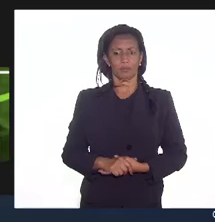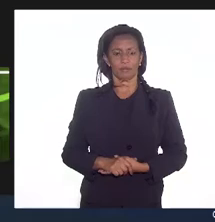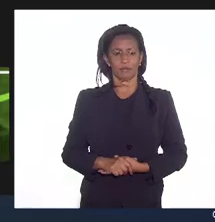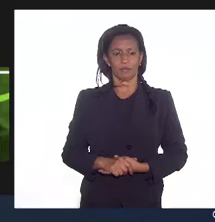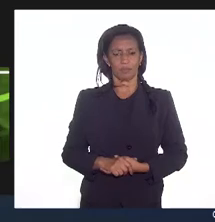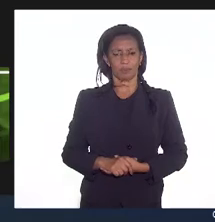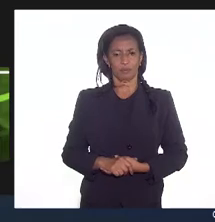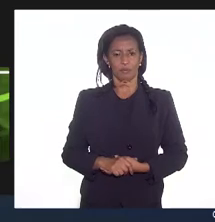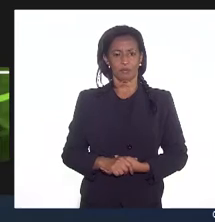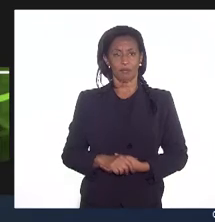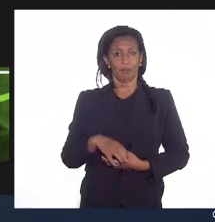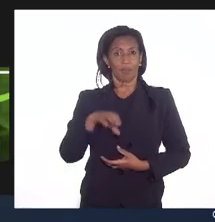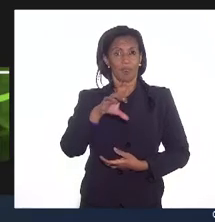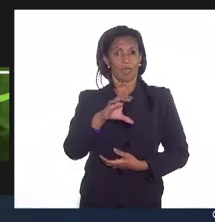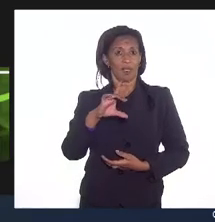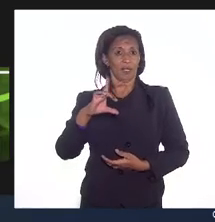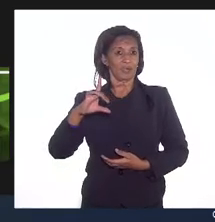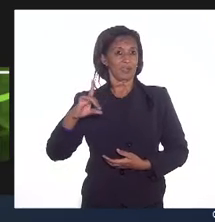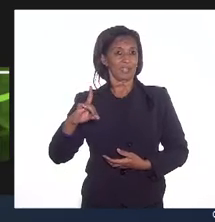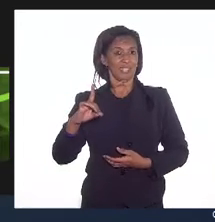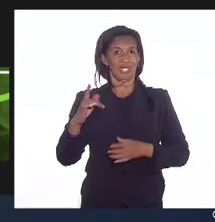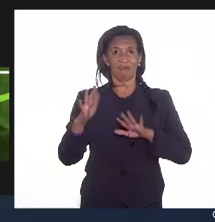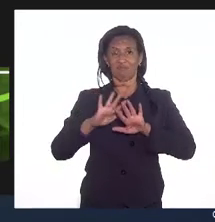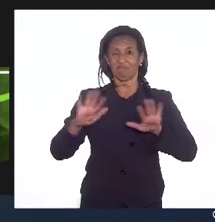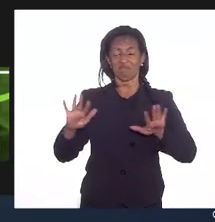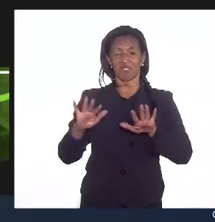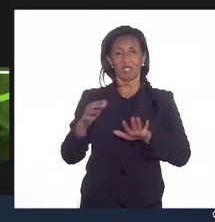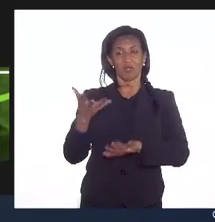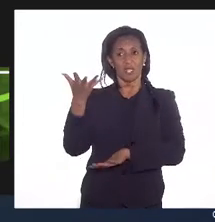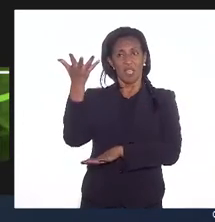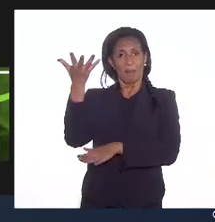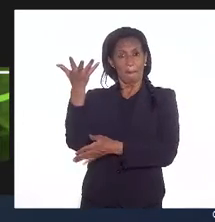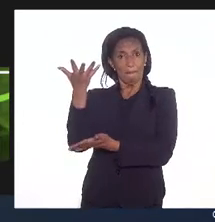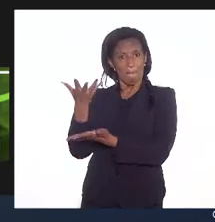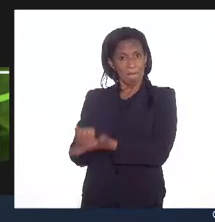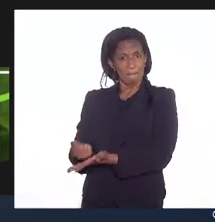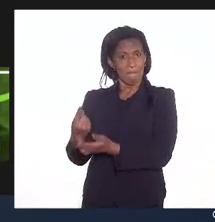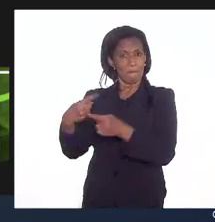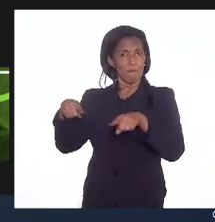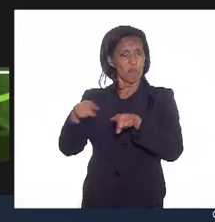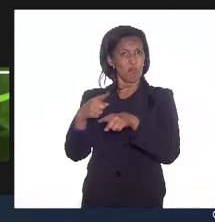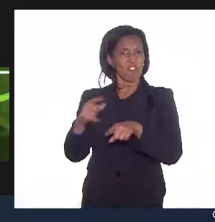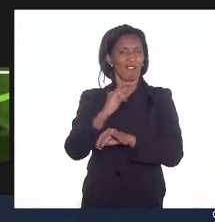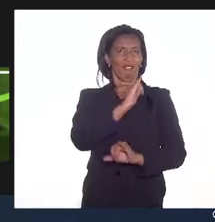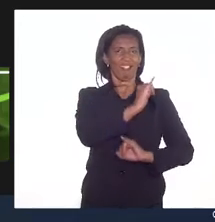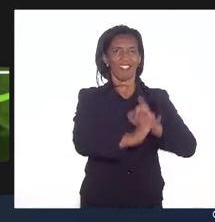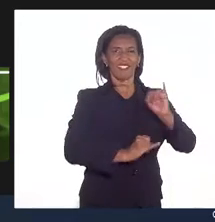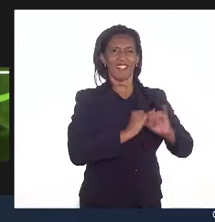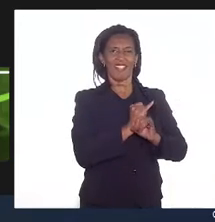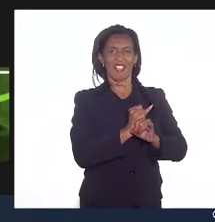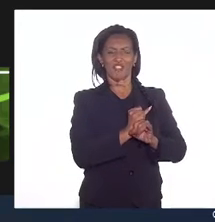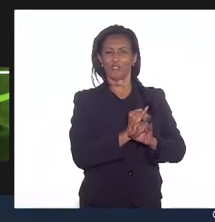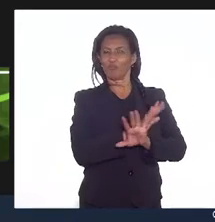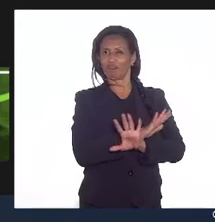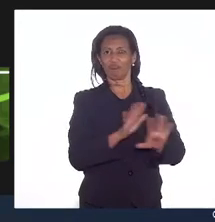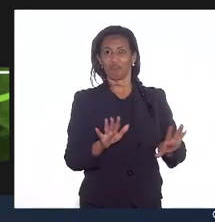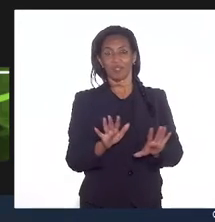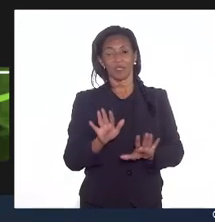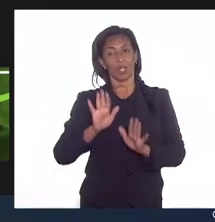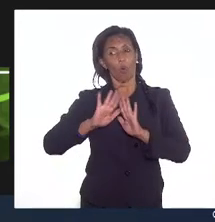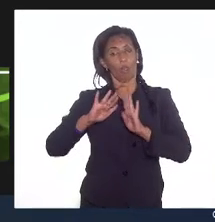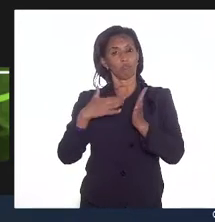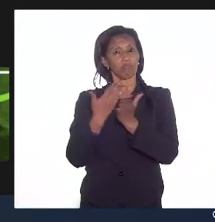você não tem mais nenhum CD hoje tudo é na internet você baixa a música na internet então são novas tecnologias a escola está se